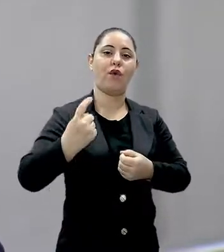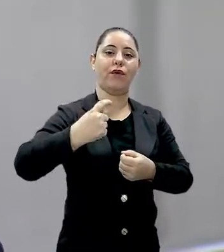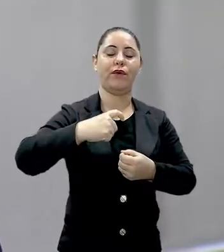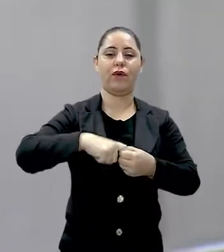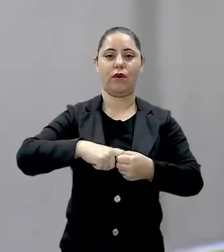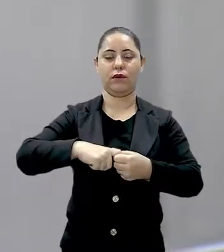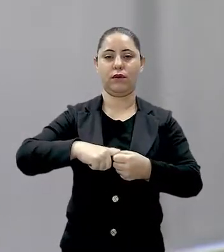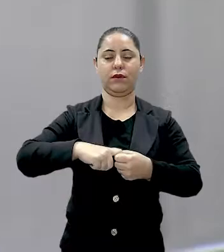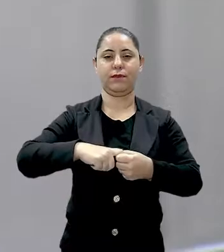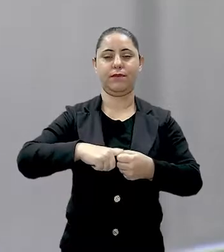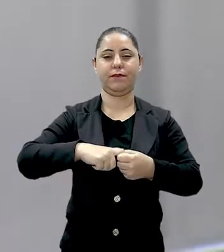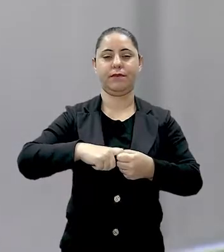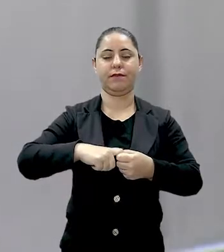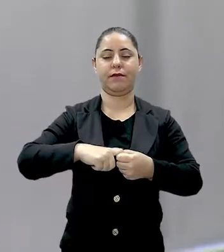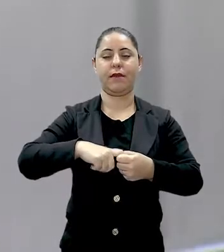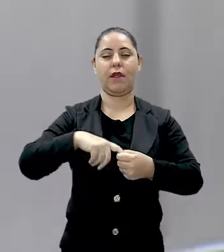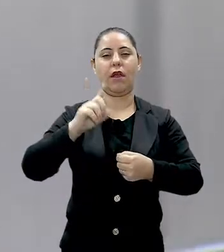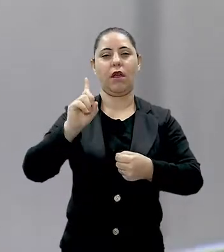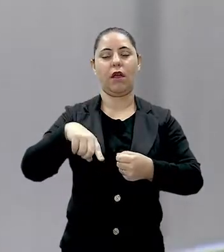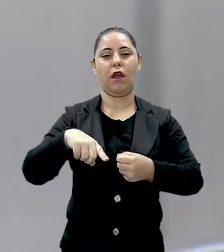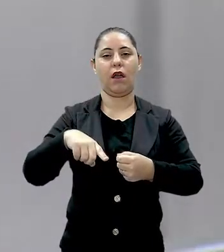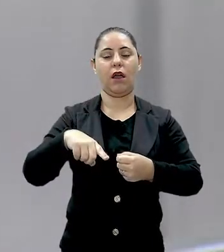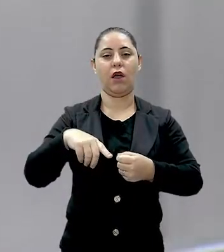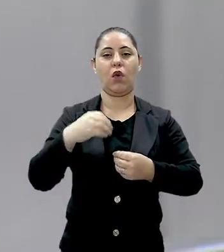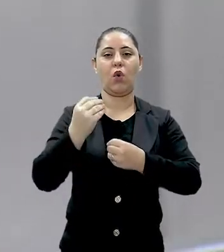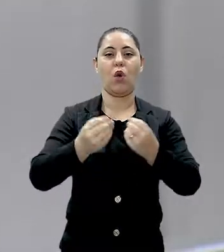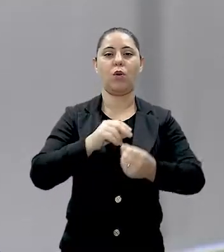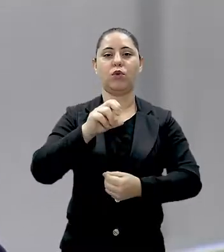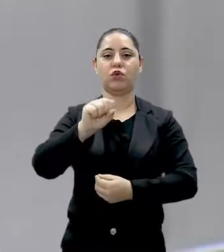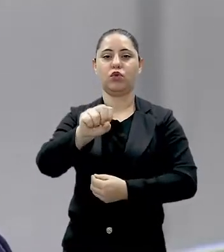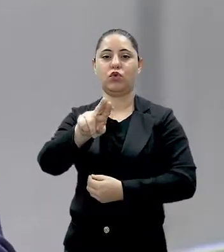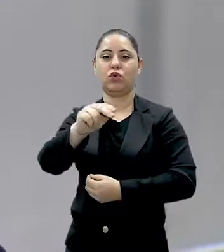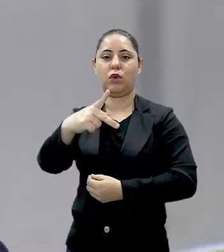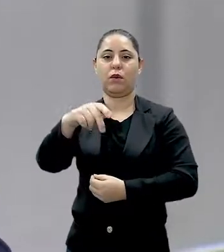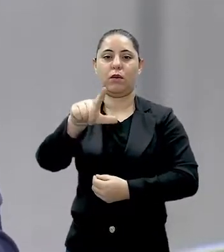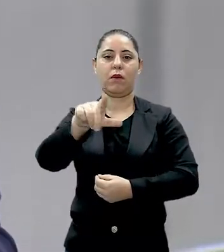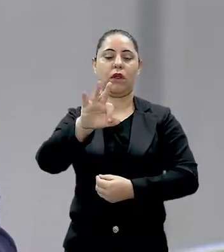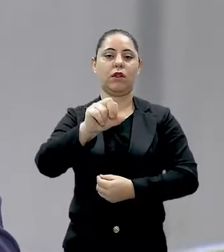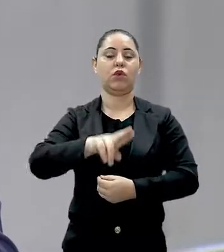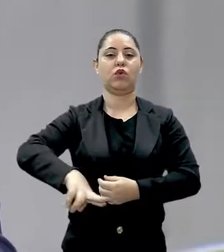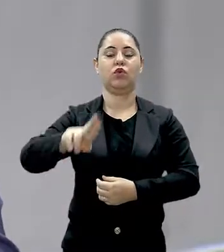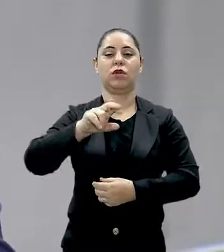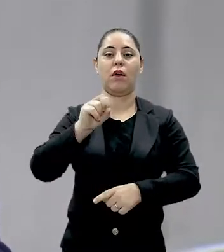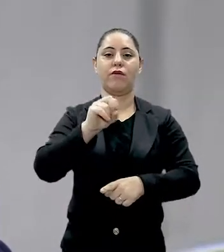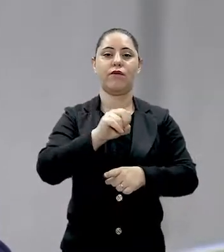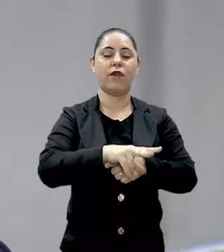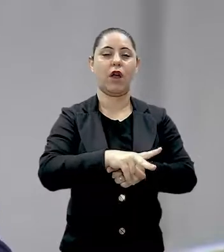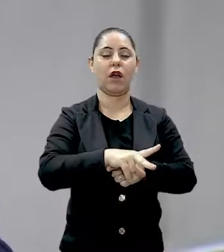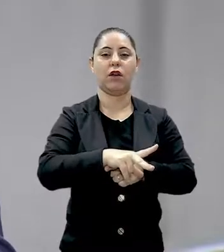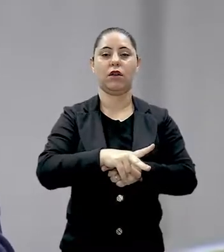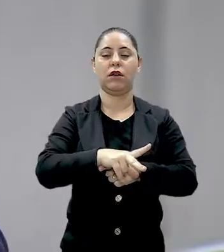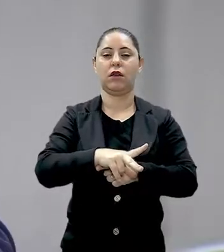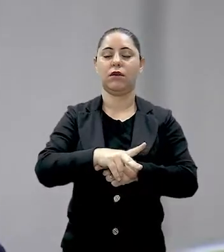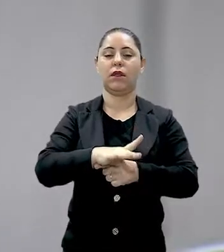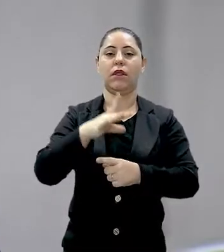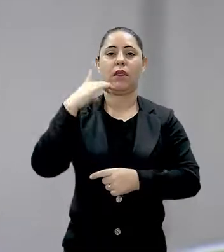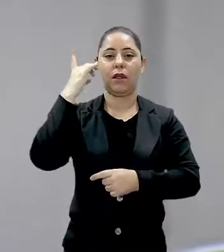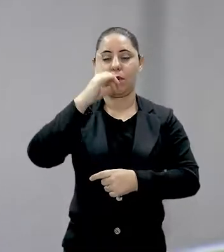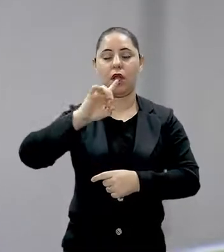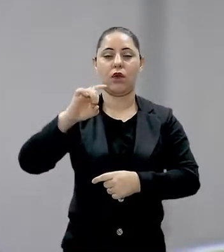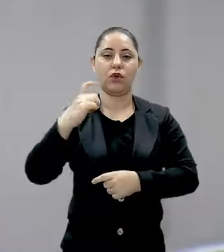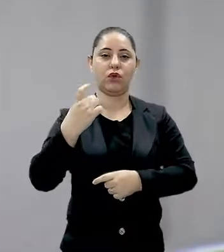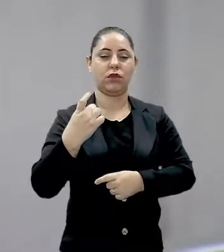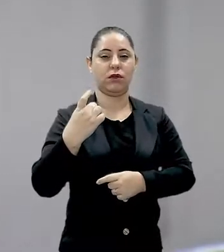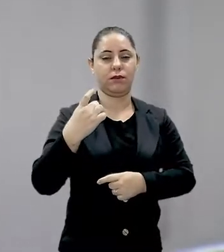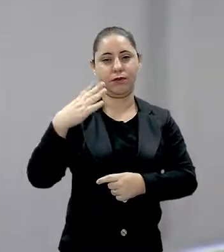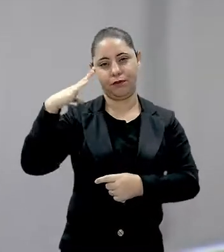agora retorno na condição de suplente para ocupar a vaga que é ocupada então